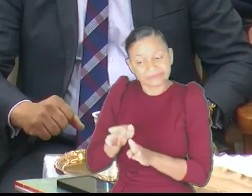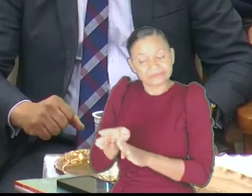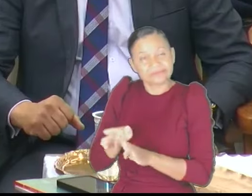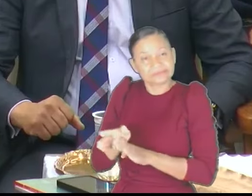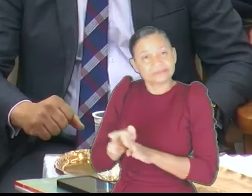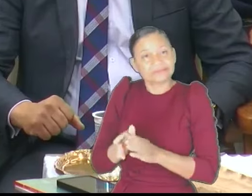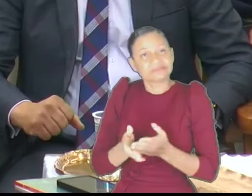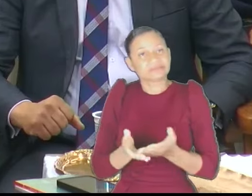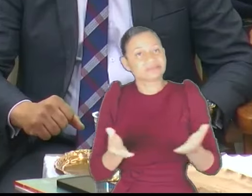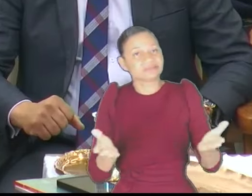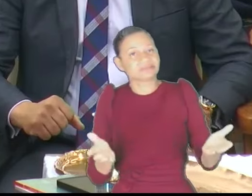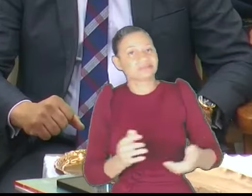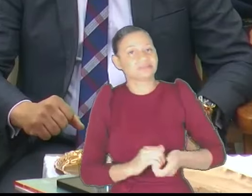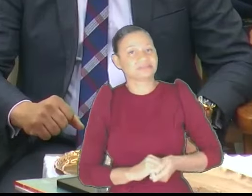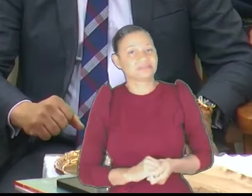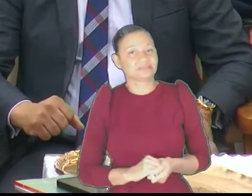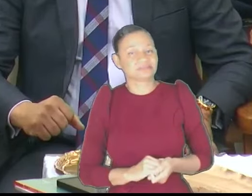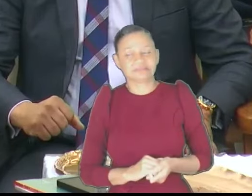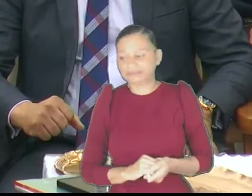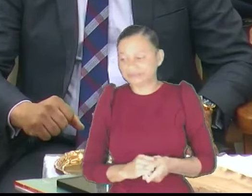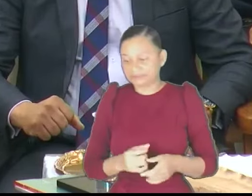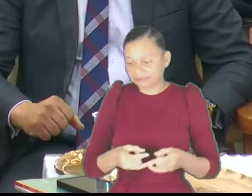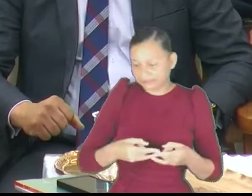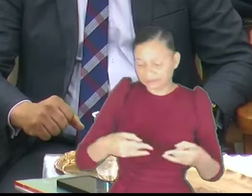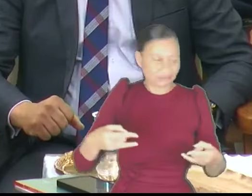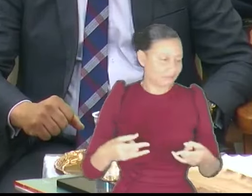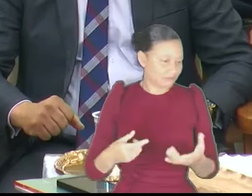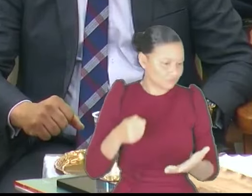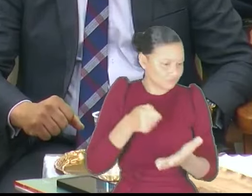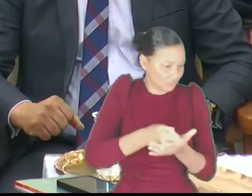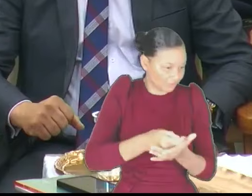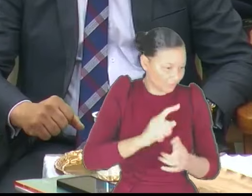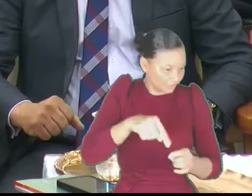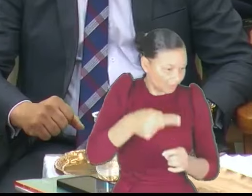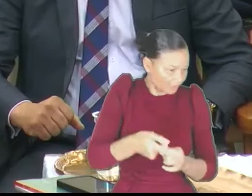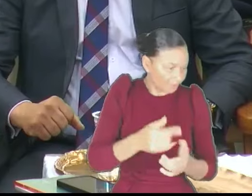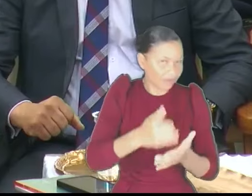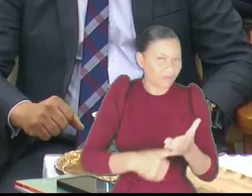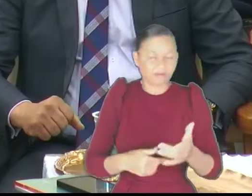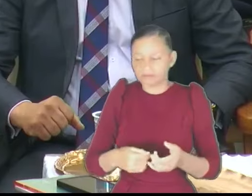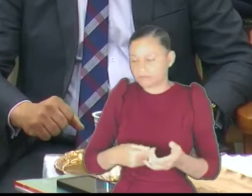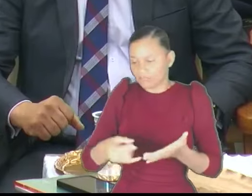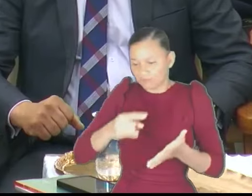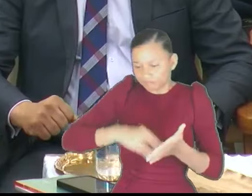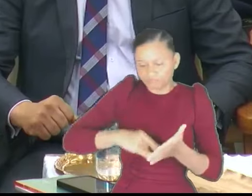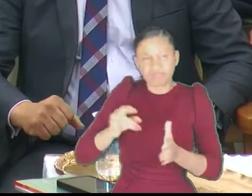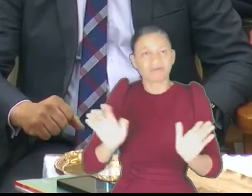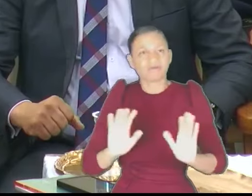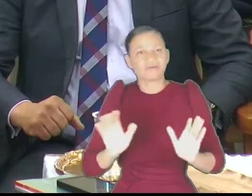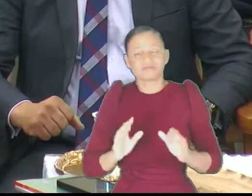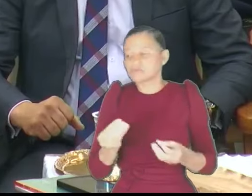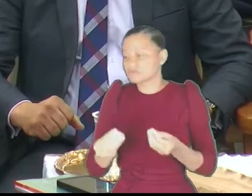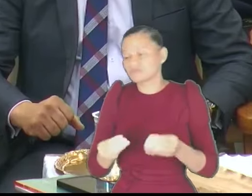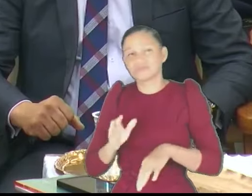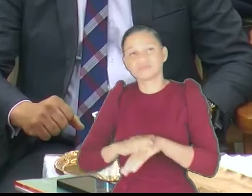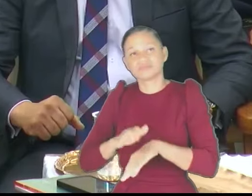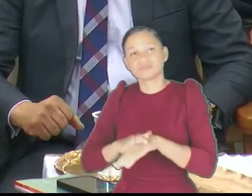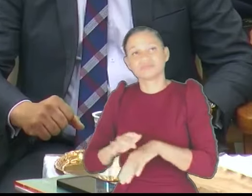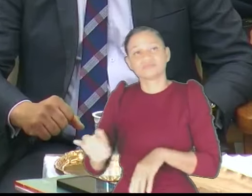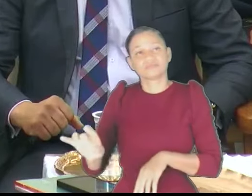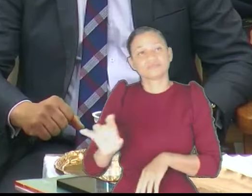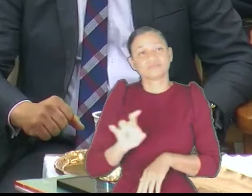quando. Mas ele dá um cheque pré-datado também? Não. Vocês emitem um boleto para ele? Não. Mas como é que funciona? Funciona assim,